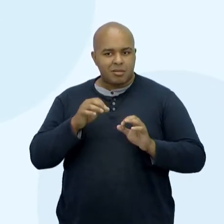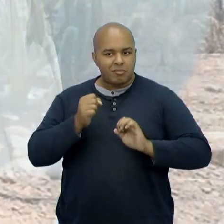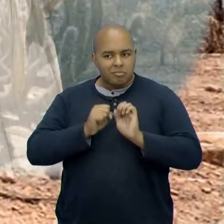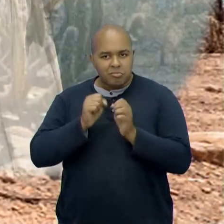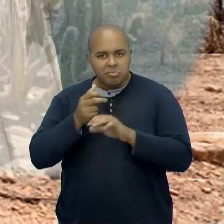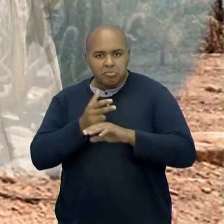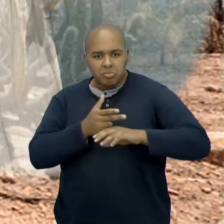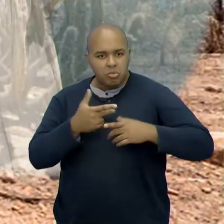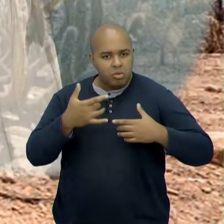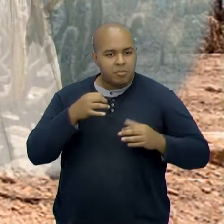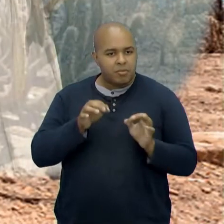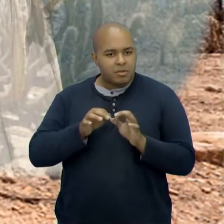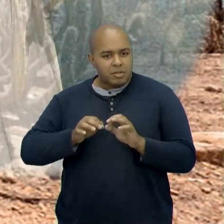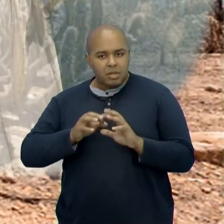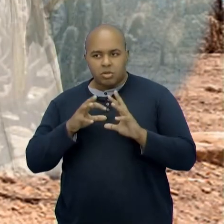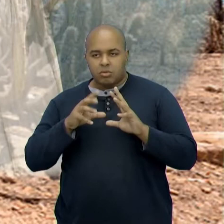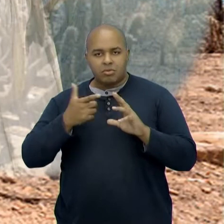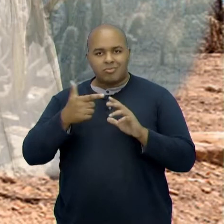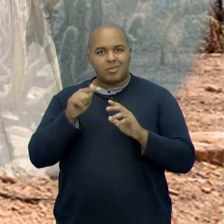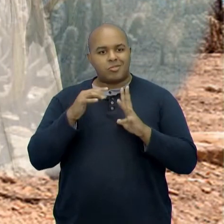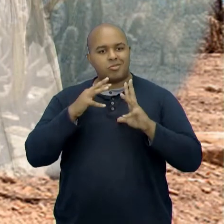tem todas